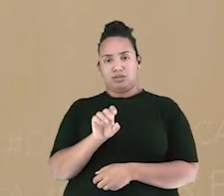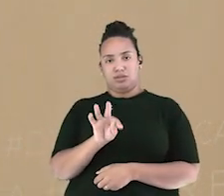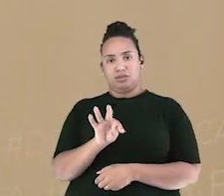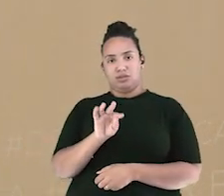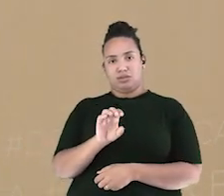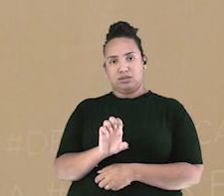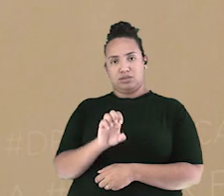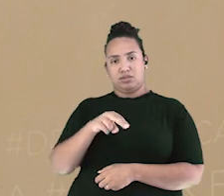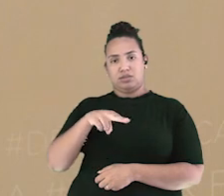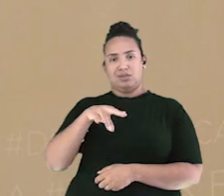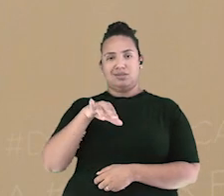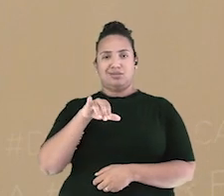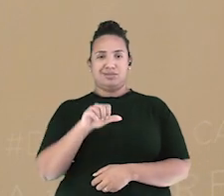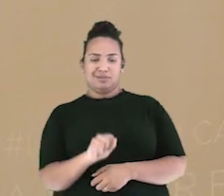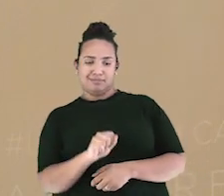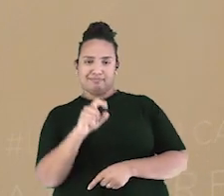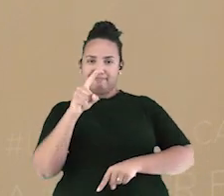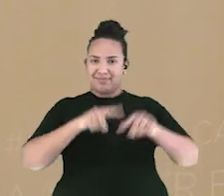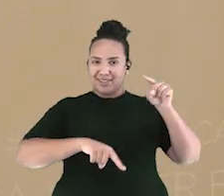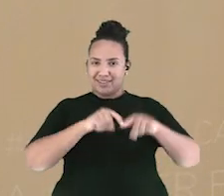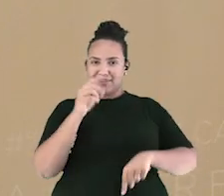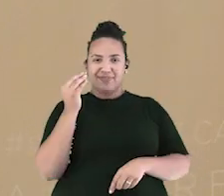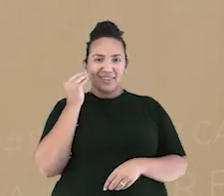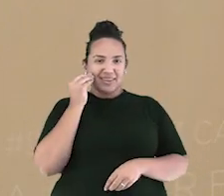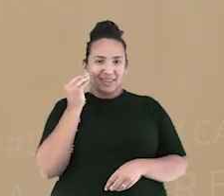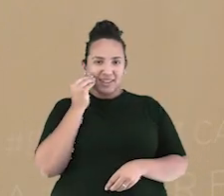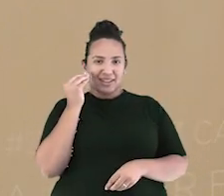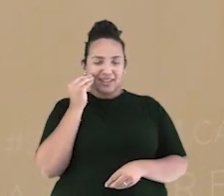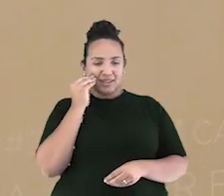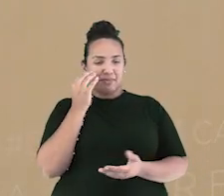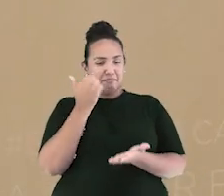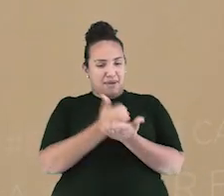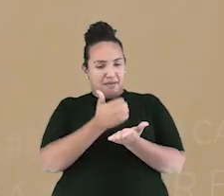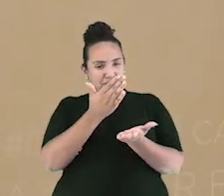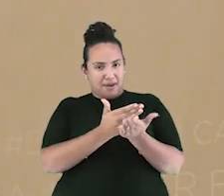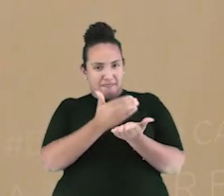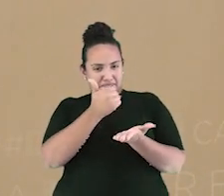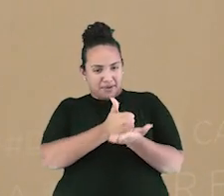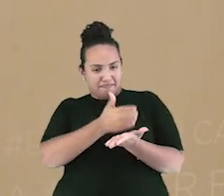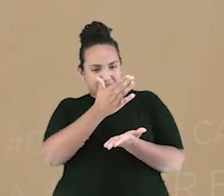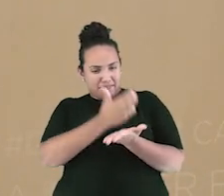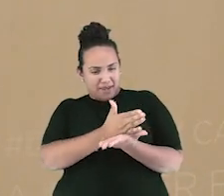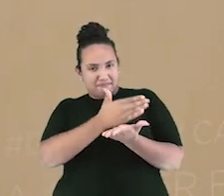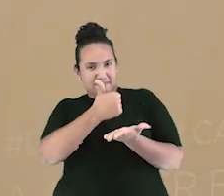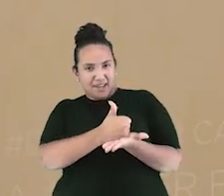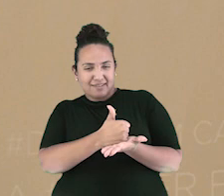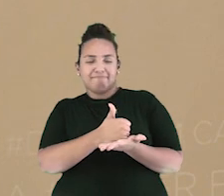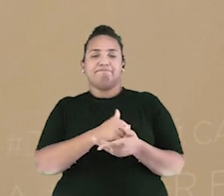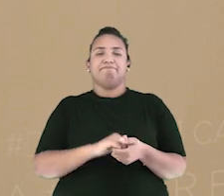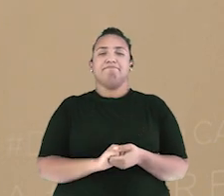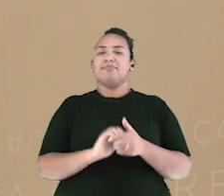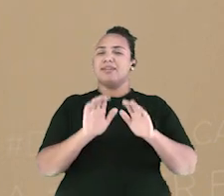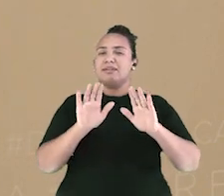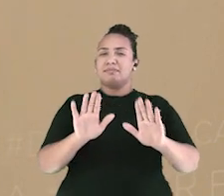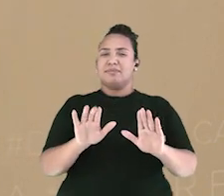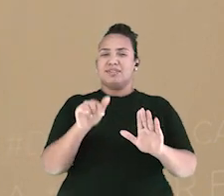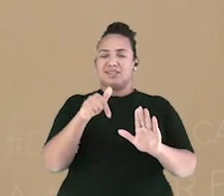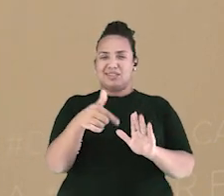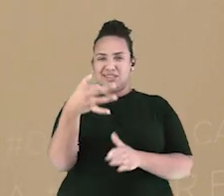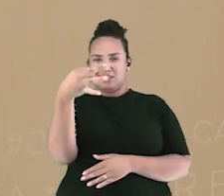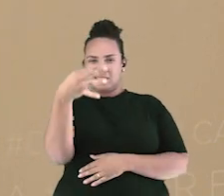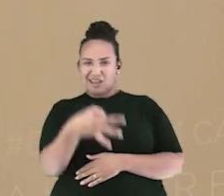tentamos quebrar ou partir. Exceto no caso do colchão, onde a gente só quer deitar mesmo. Mas será que isso é o